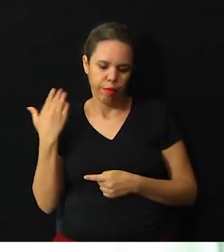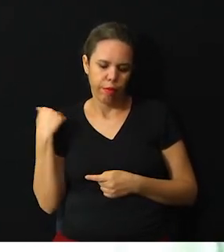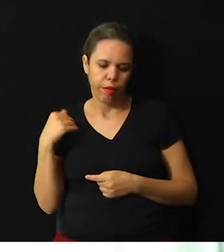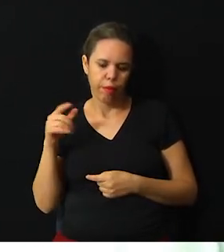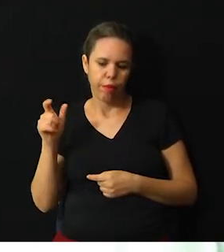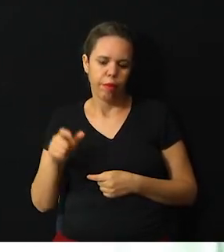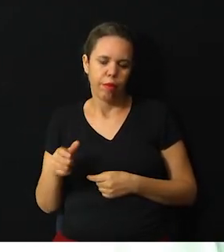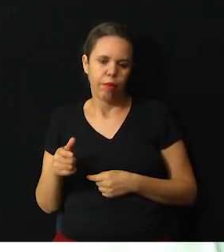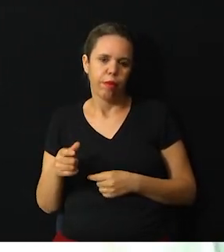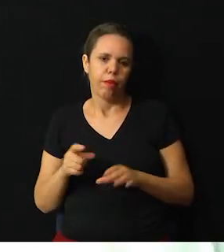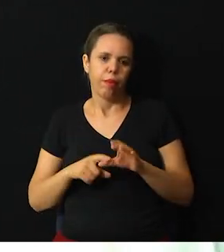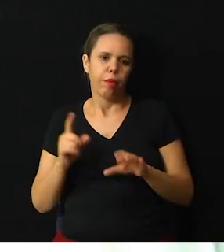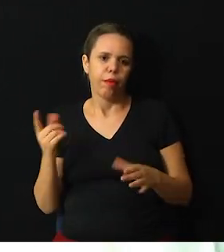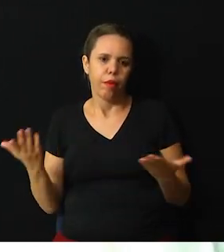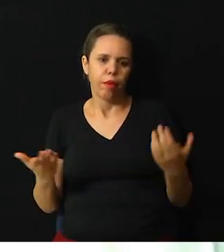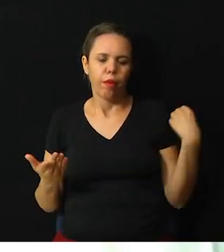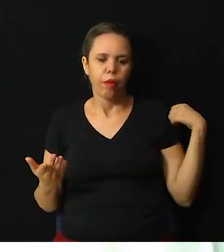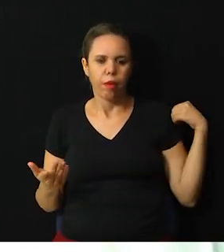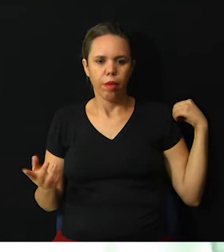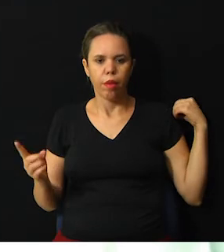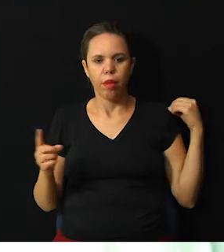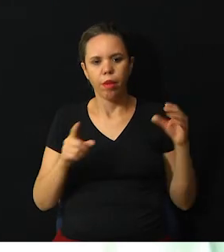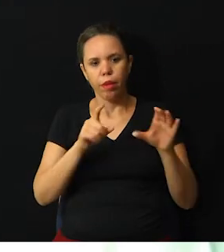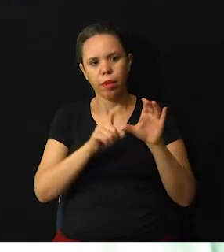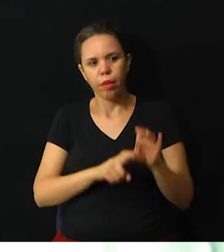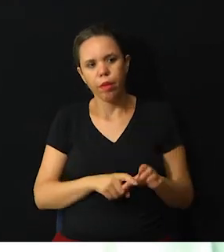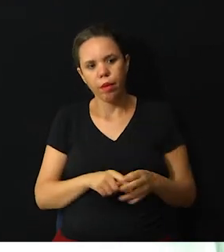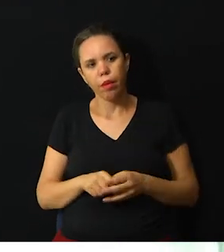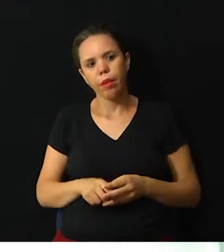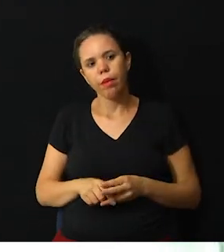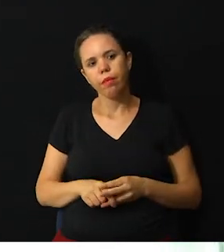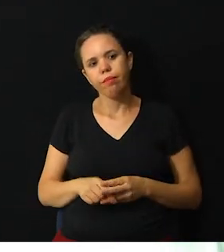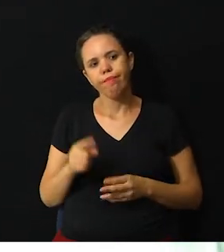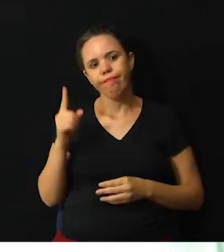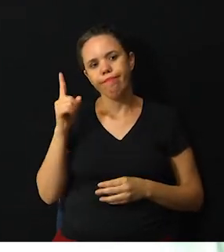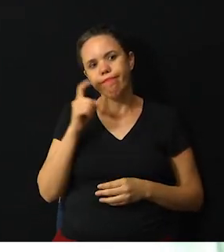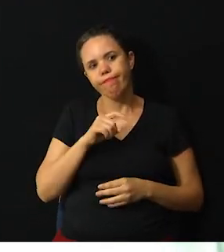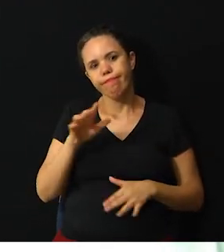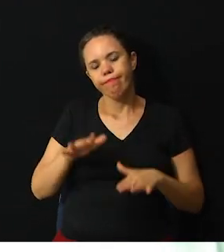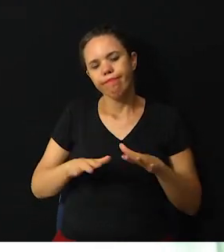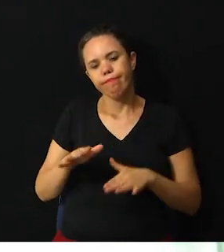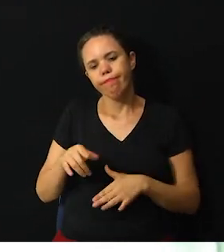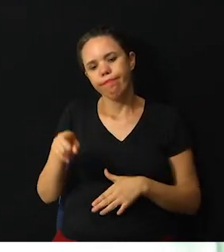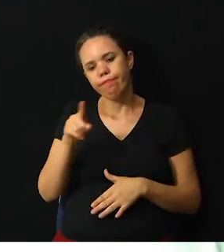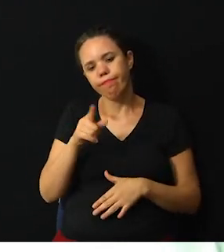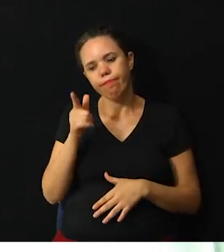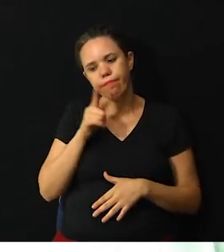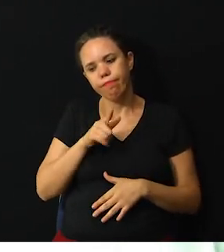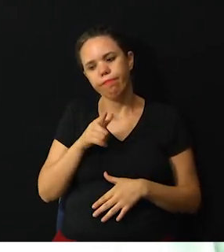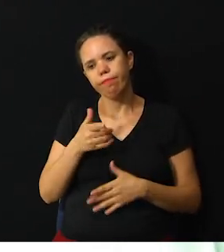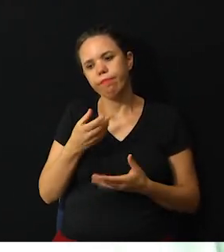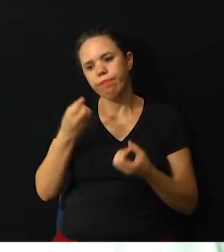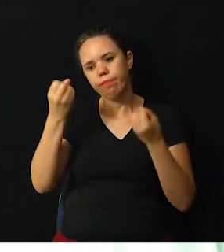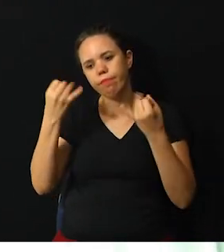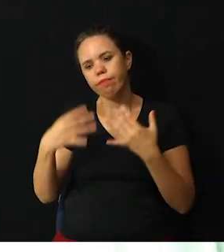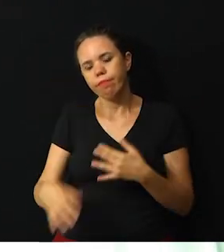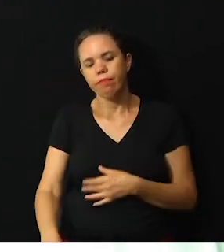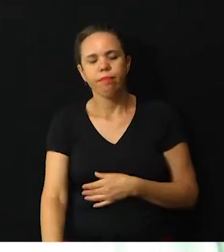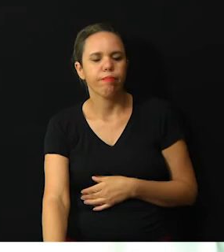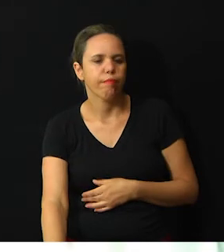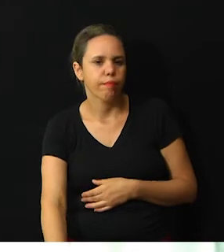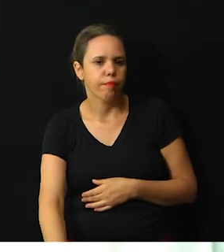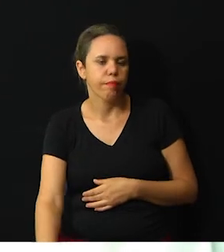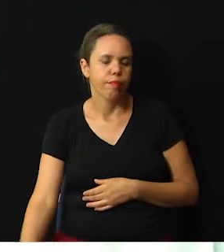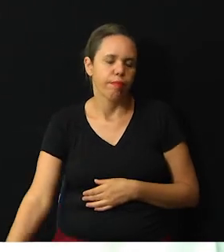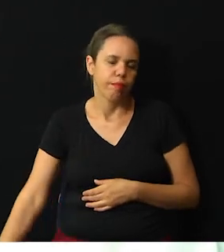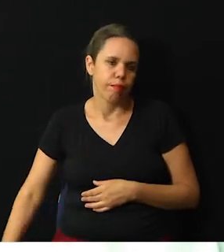antes uma pessoa que era autônoma e ela vira uma pessoa dependente. E é muito difícil, às vezes, você conseguir argumentar, porque você